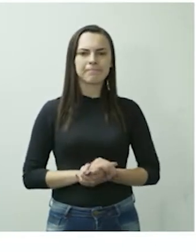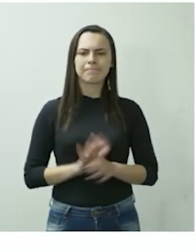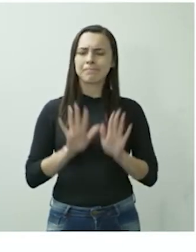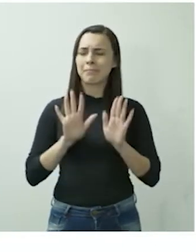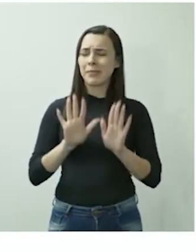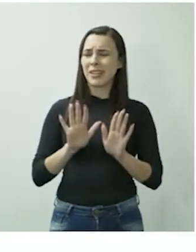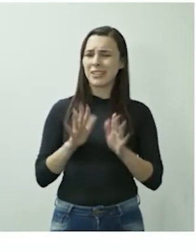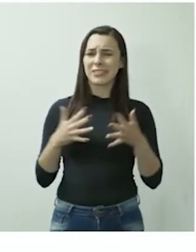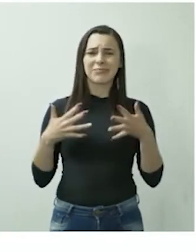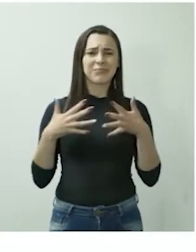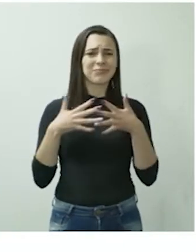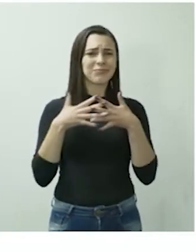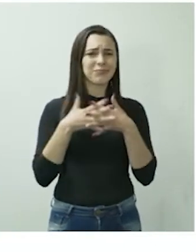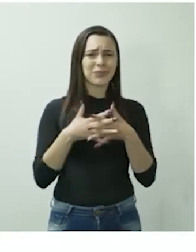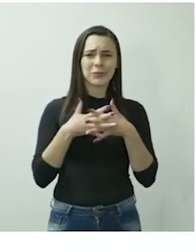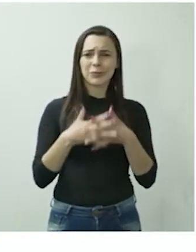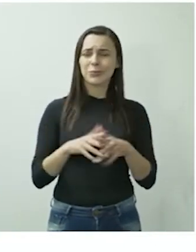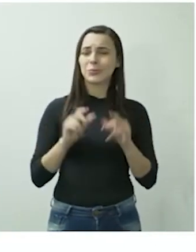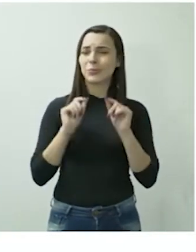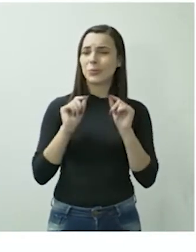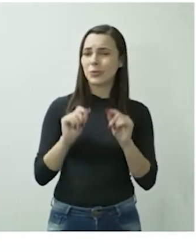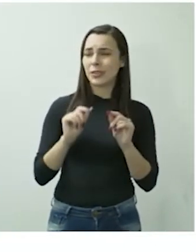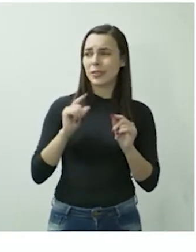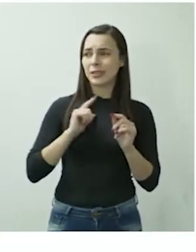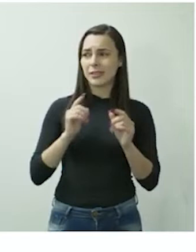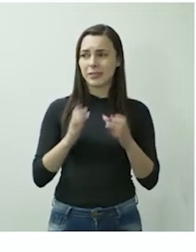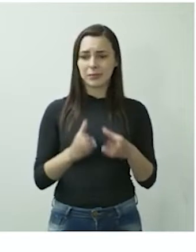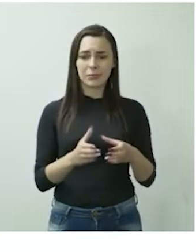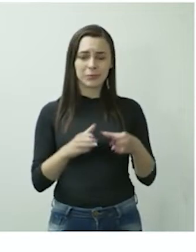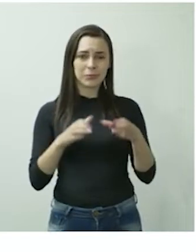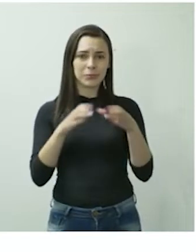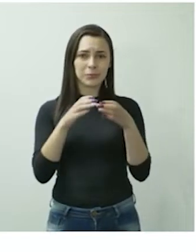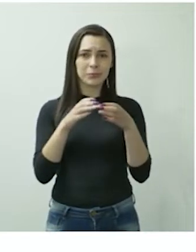se atrapalhou e acabou colocando um pote